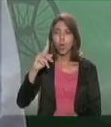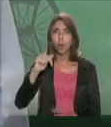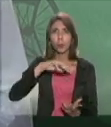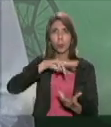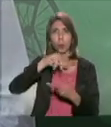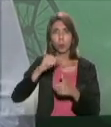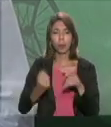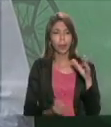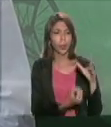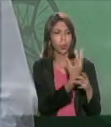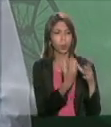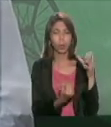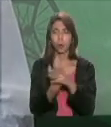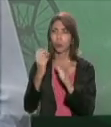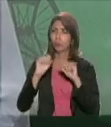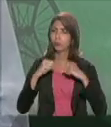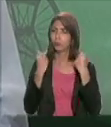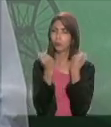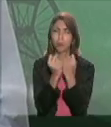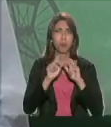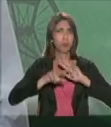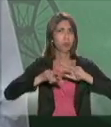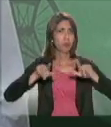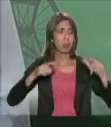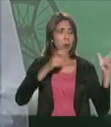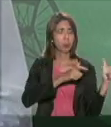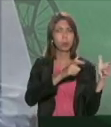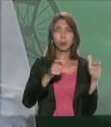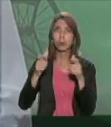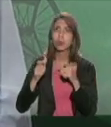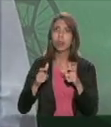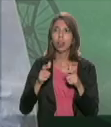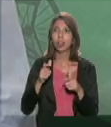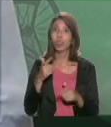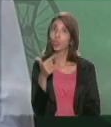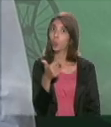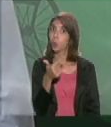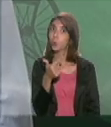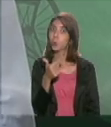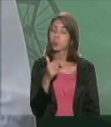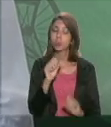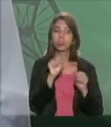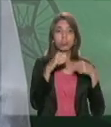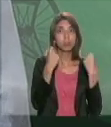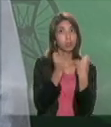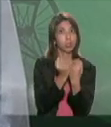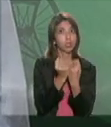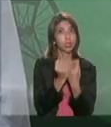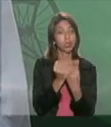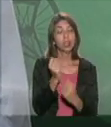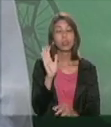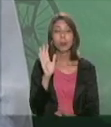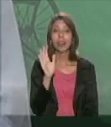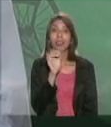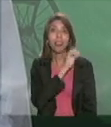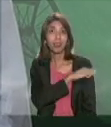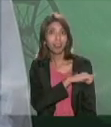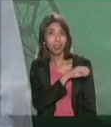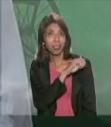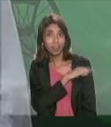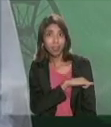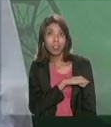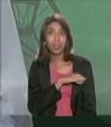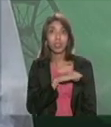criaram várias arenas foram criadas. Você vai vendo... 12, né? 12 arenas, com exceção do Rio de